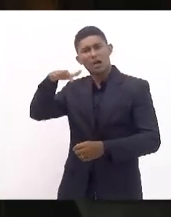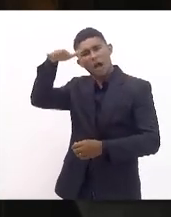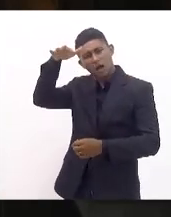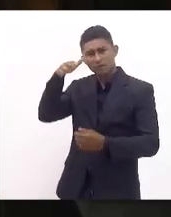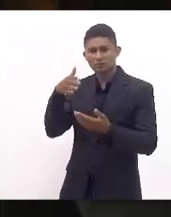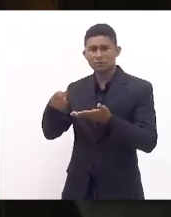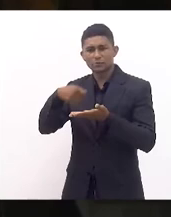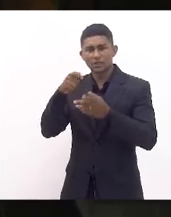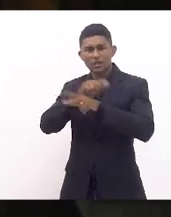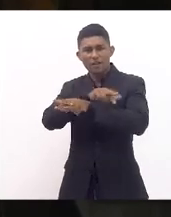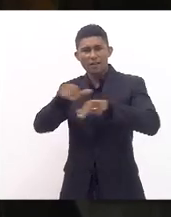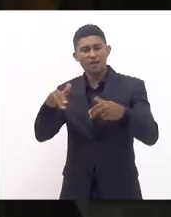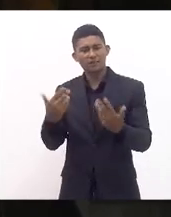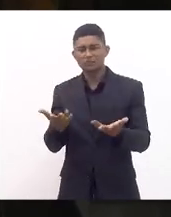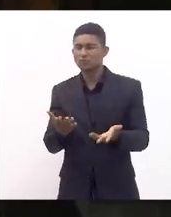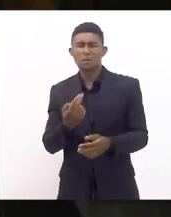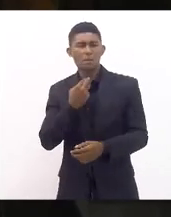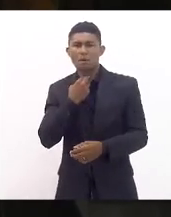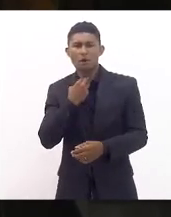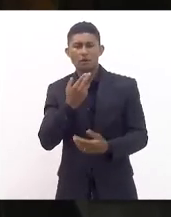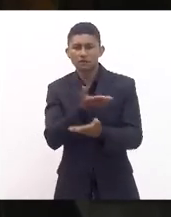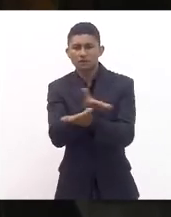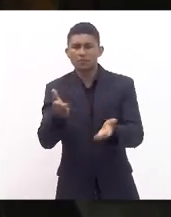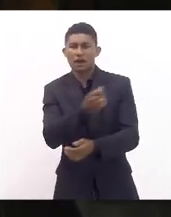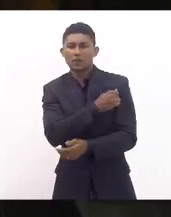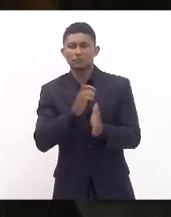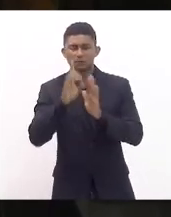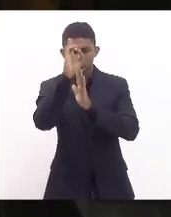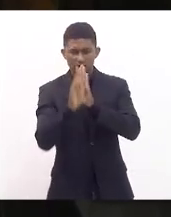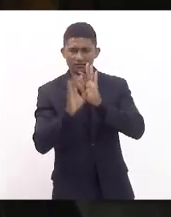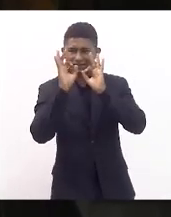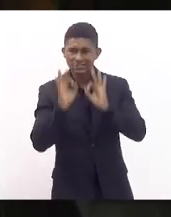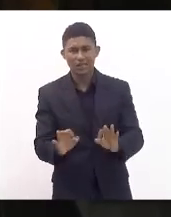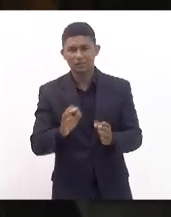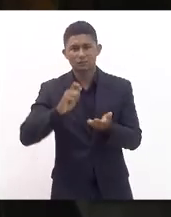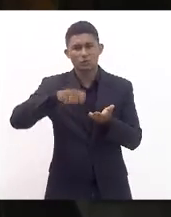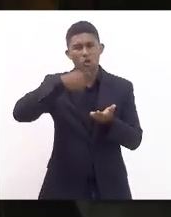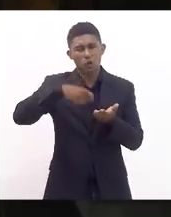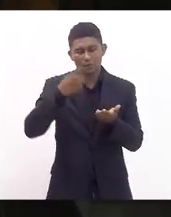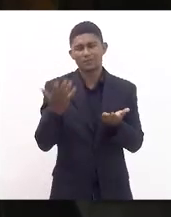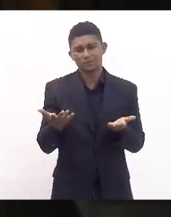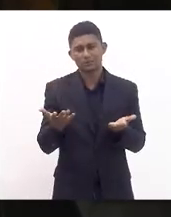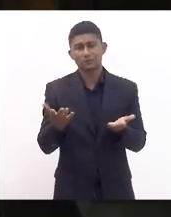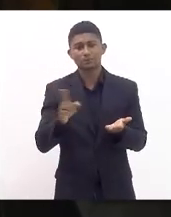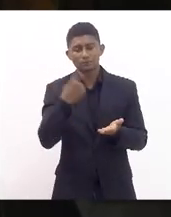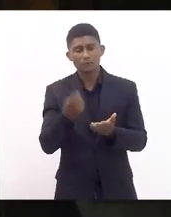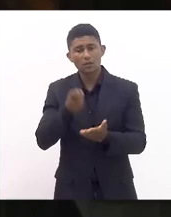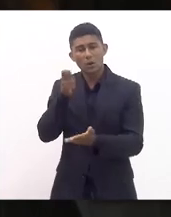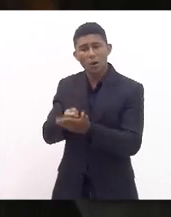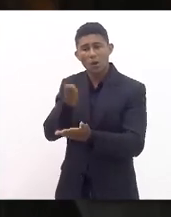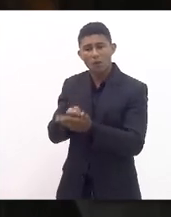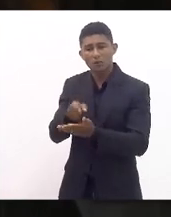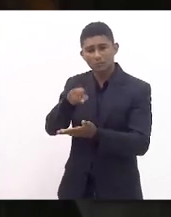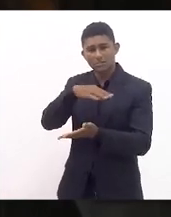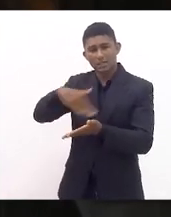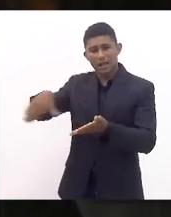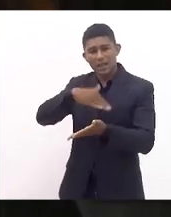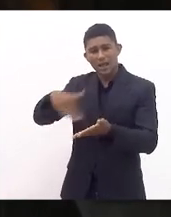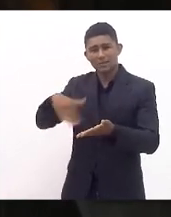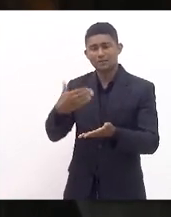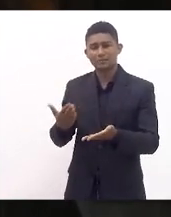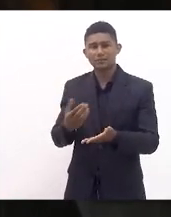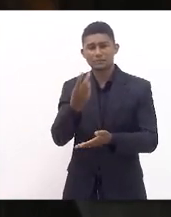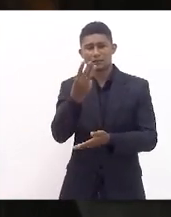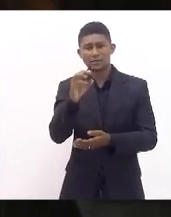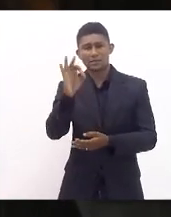corrompa esse direito dos estudantes, que é o direito à alimentação adequada. Então, a gente cobra da secretaria 30%